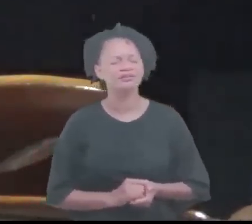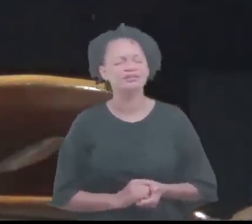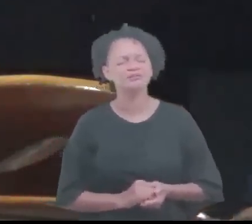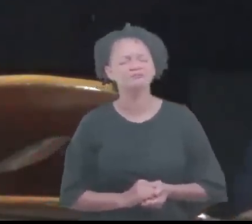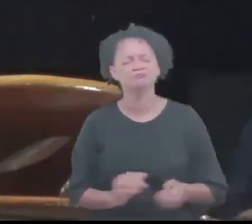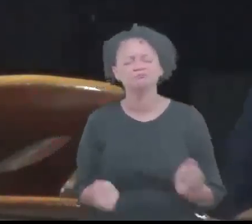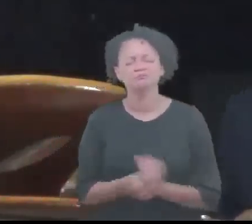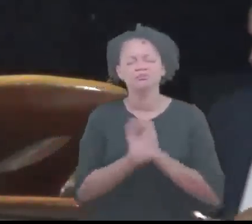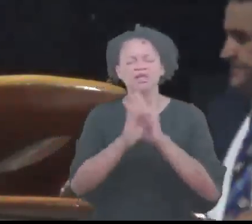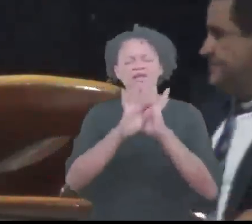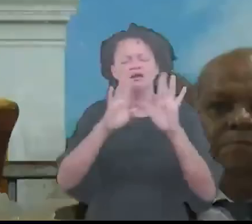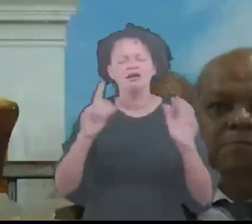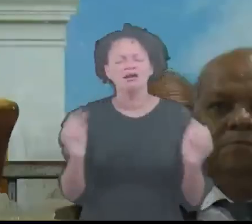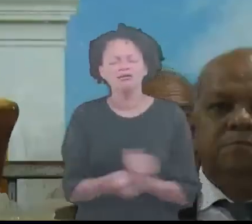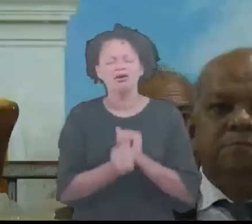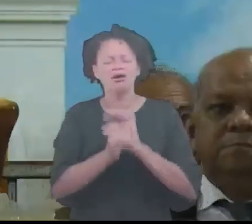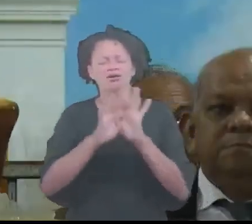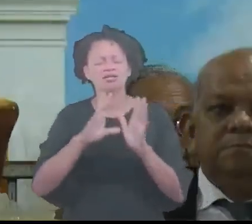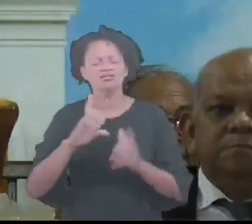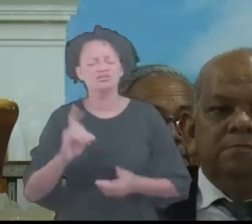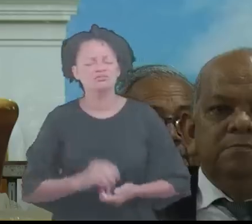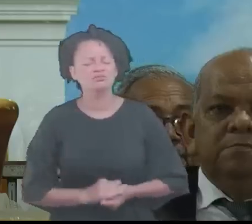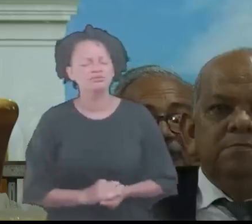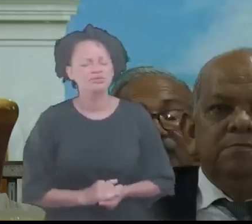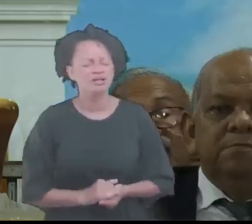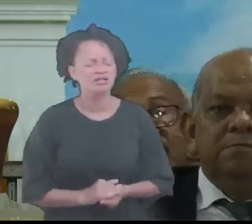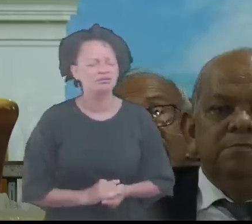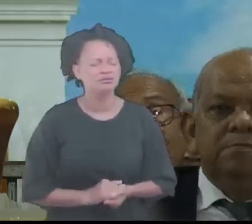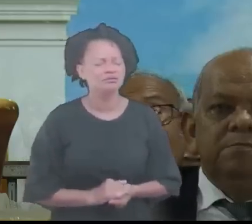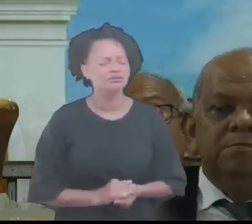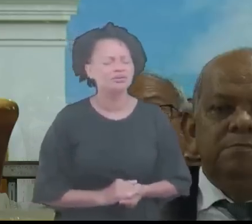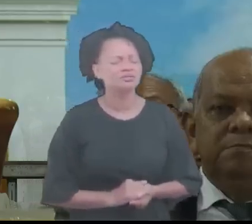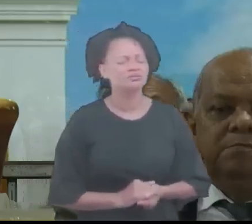Glória, glória, glória.